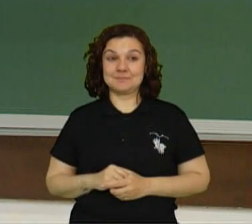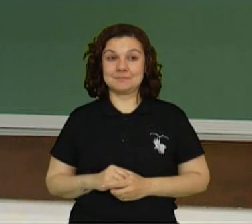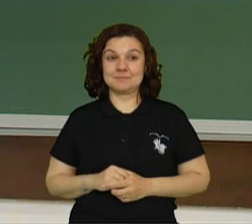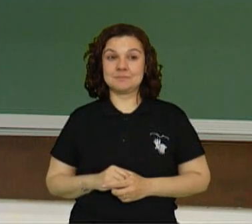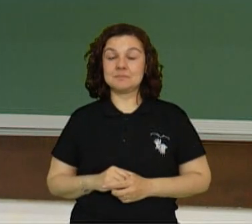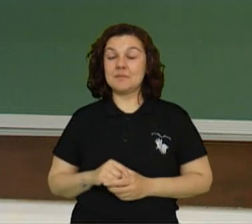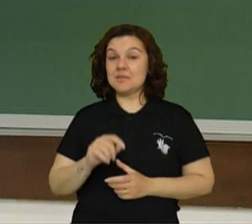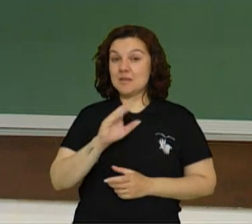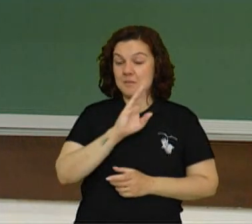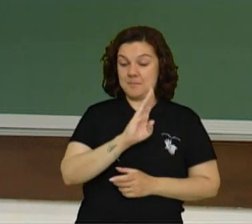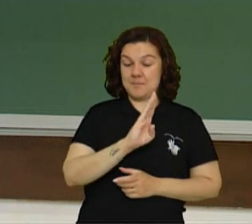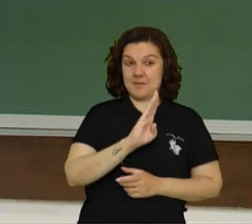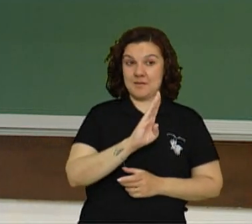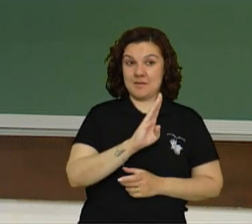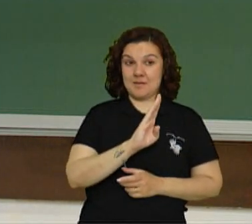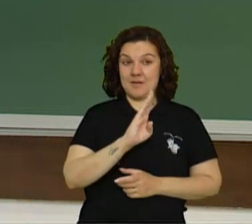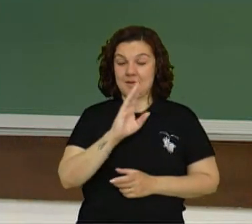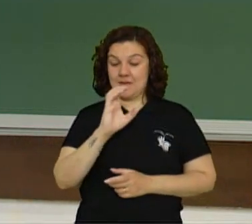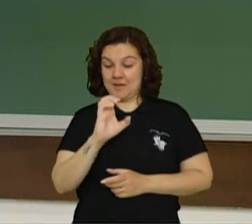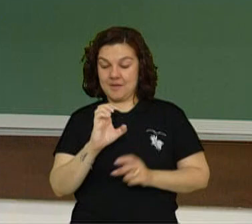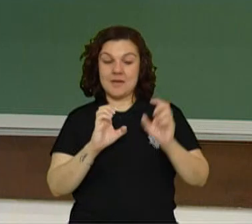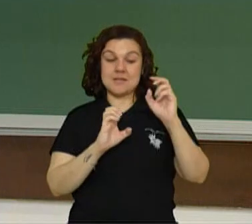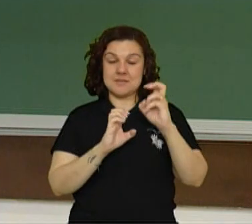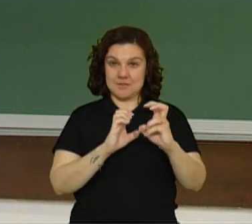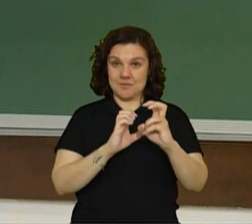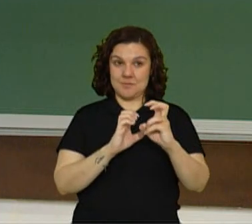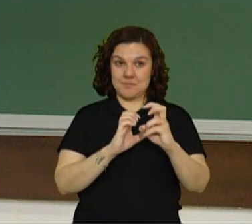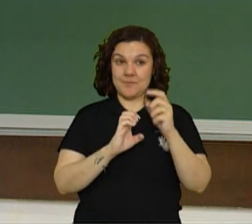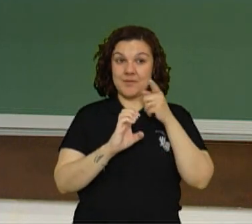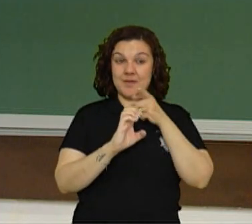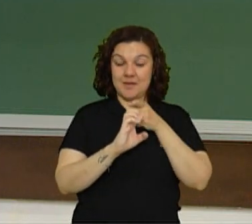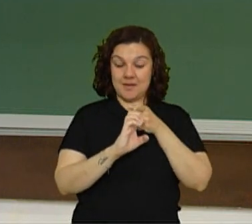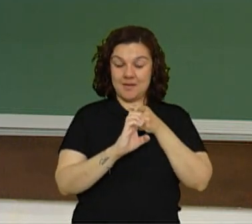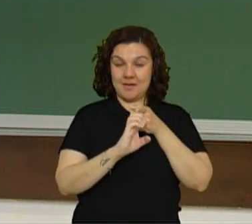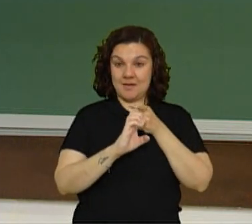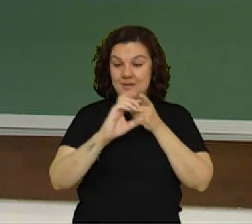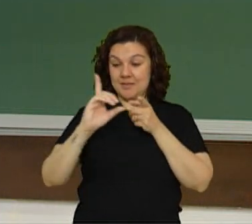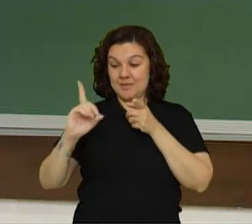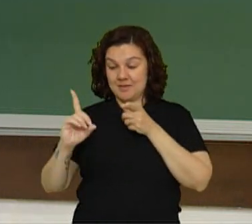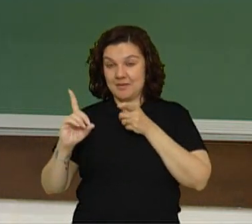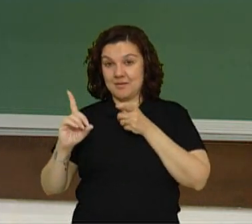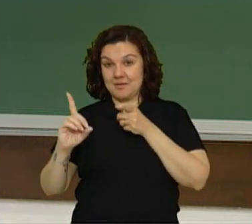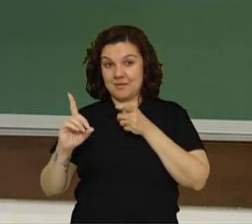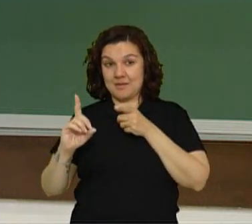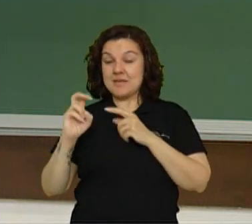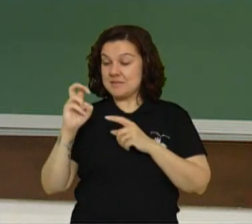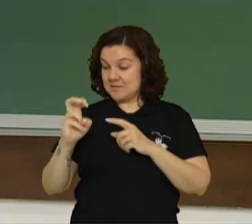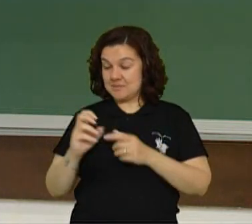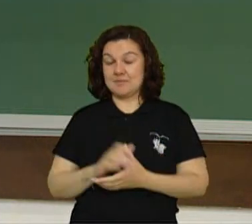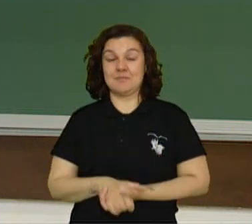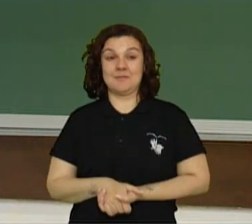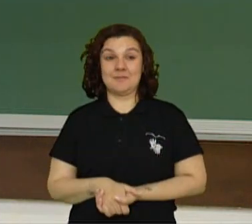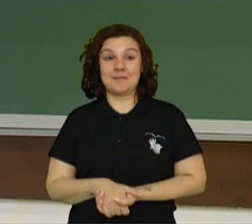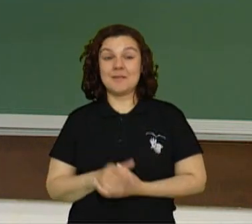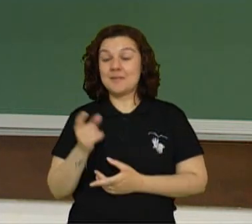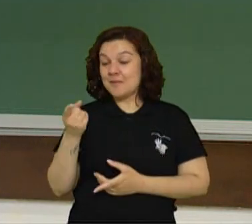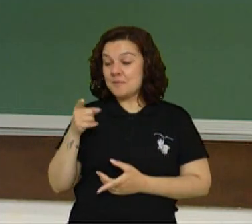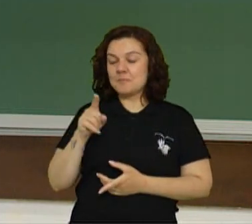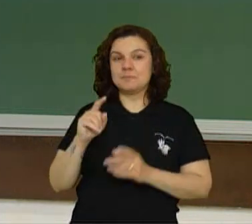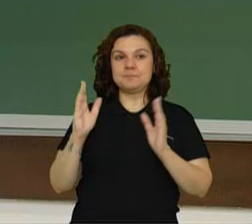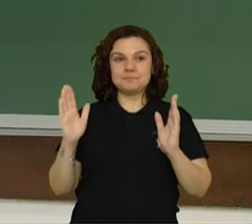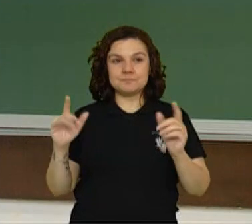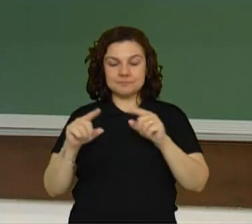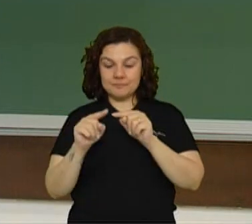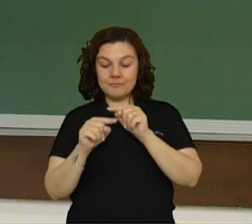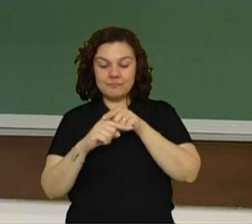de B até E era 5, de E até D, 5 de novo. Isso faz com que